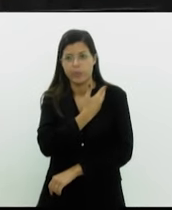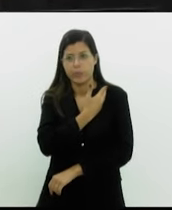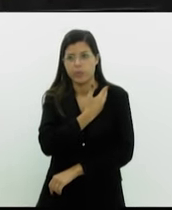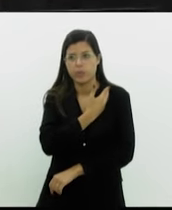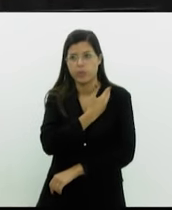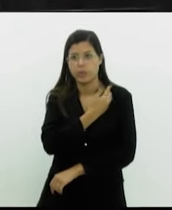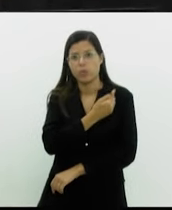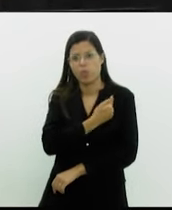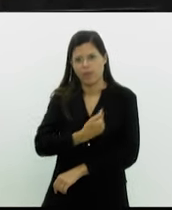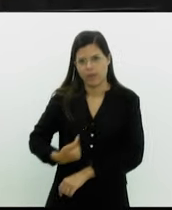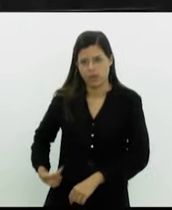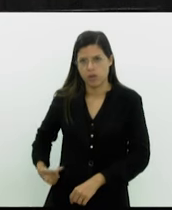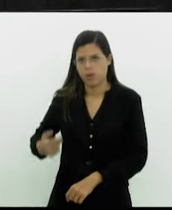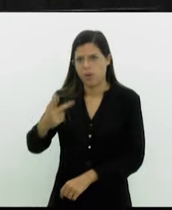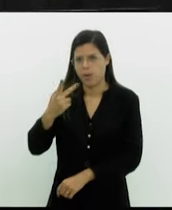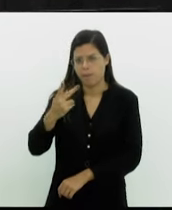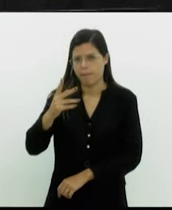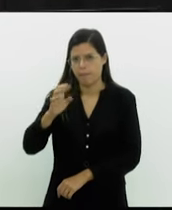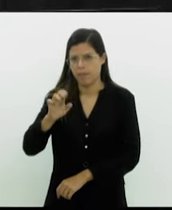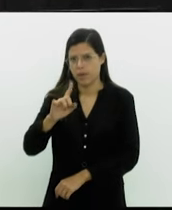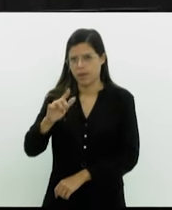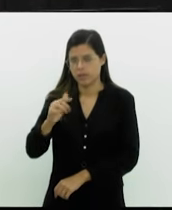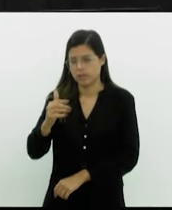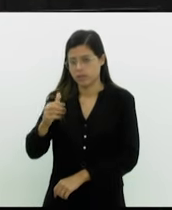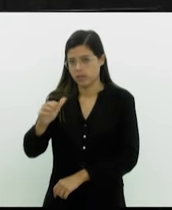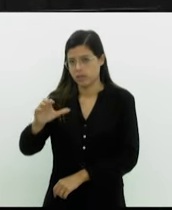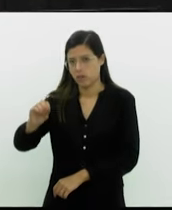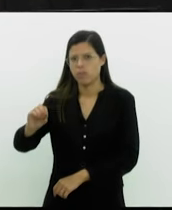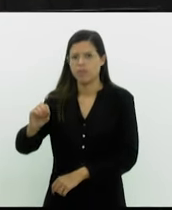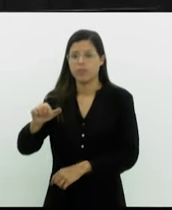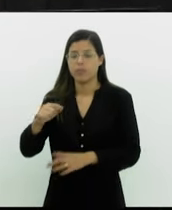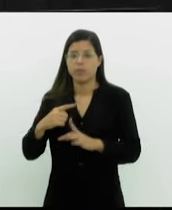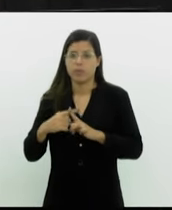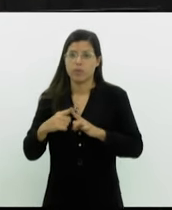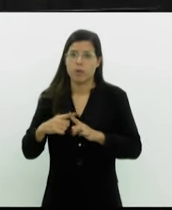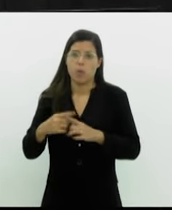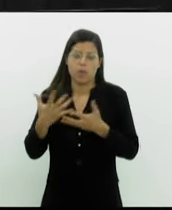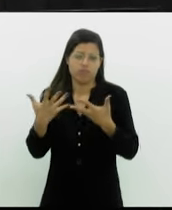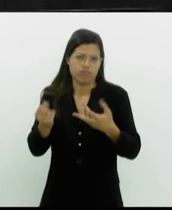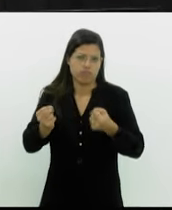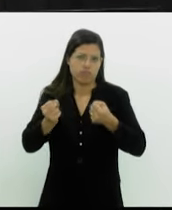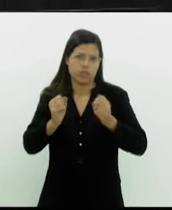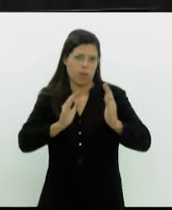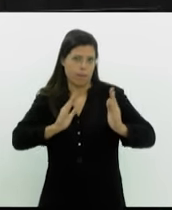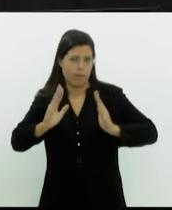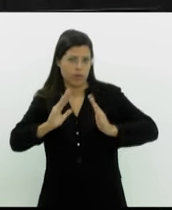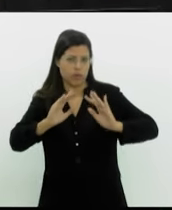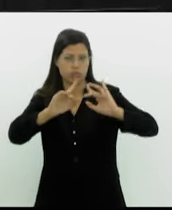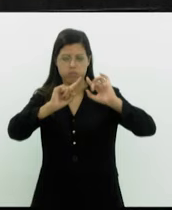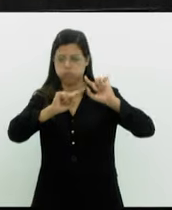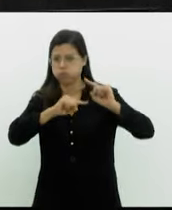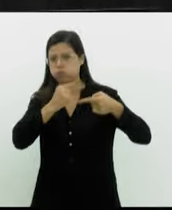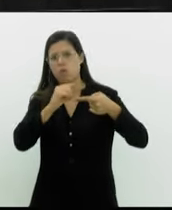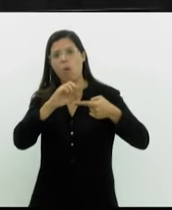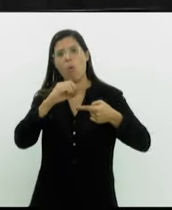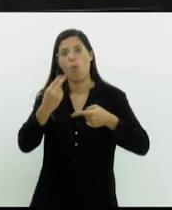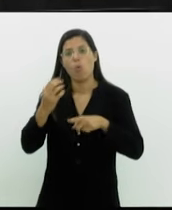governador Pezão. E por quê? Ou ele aderia ao regime de recuperação fiscal, ou o